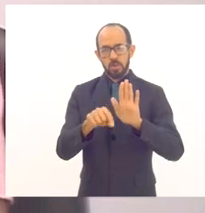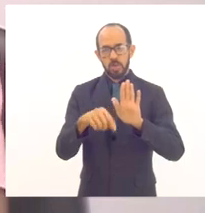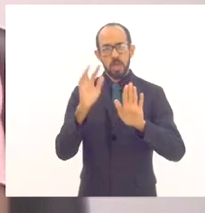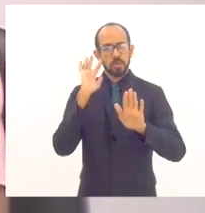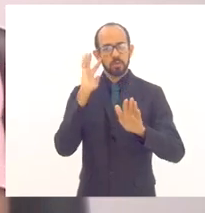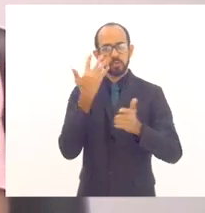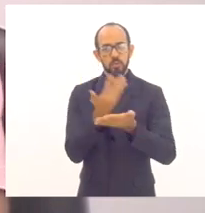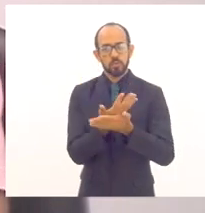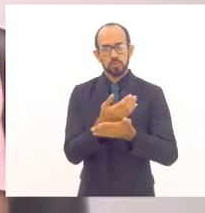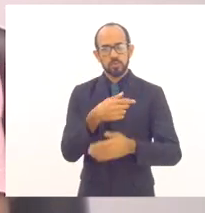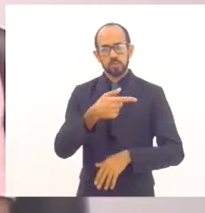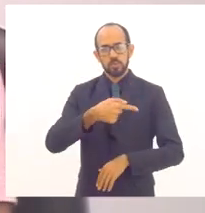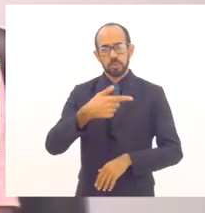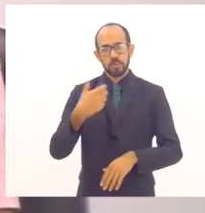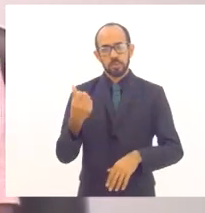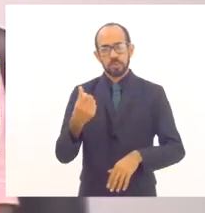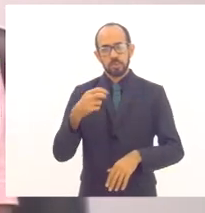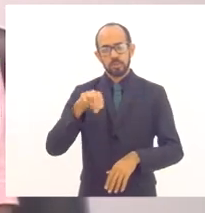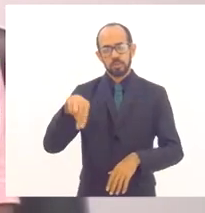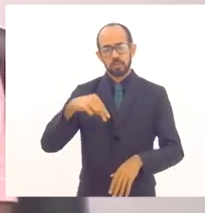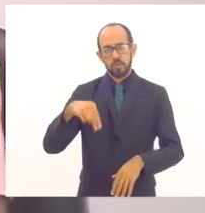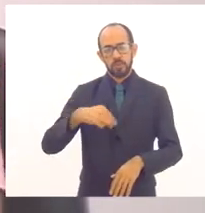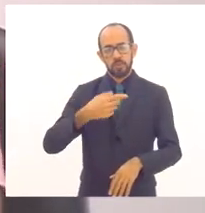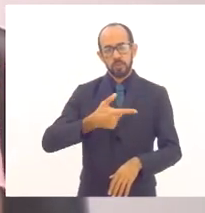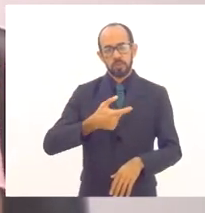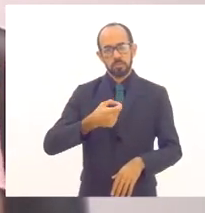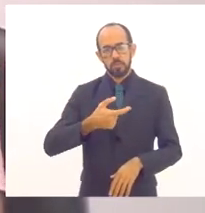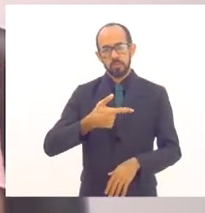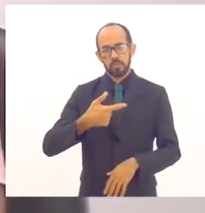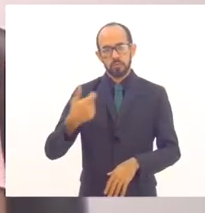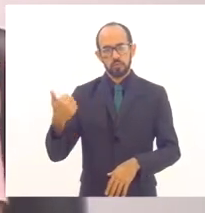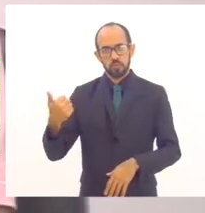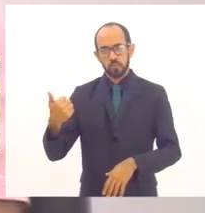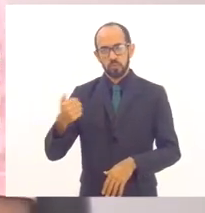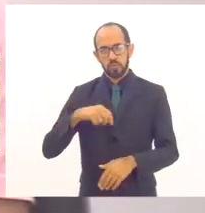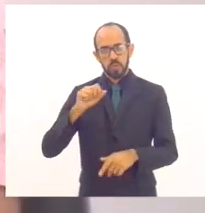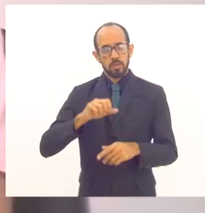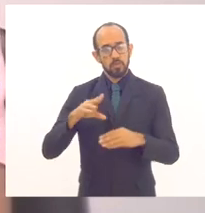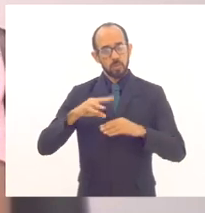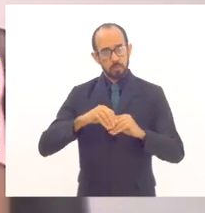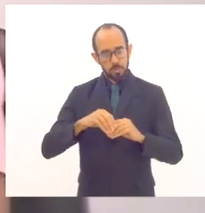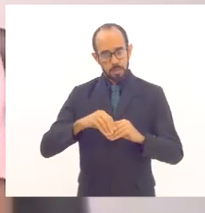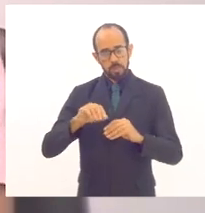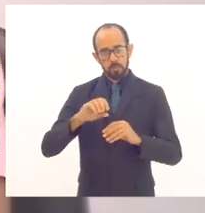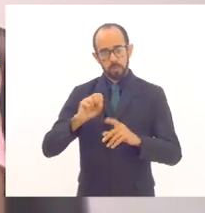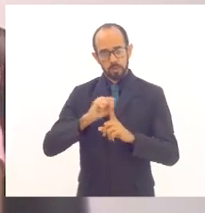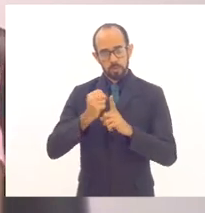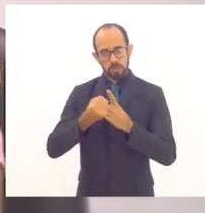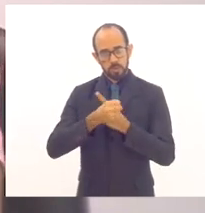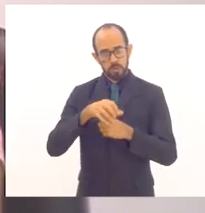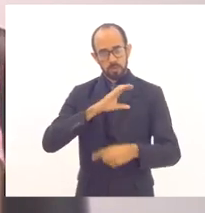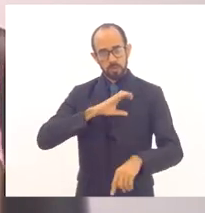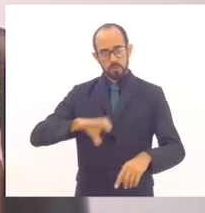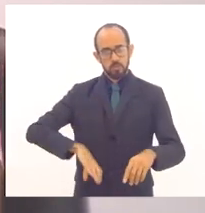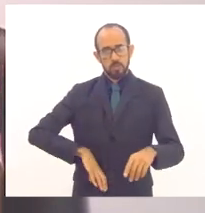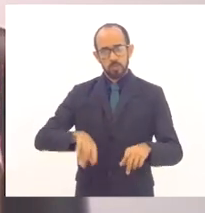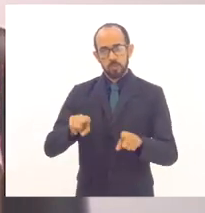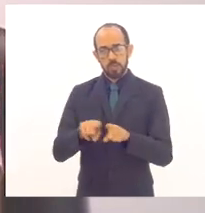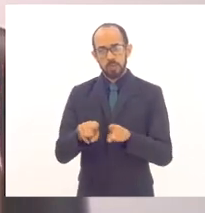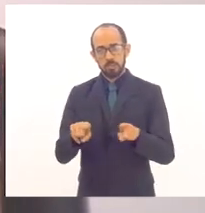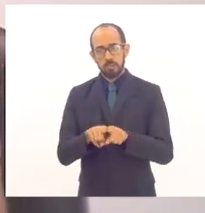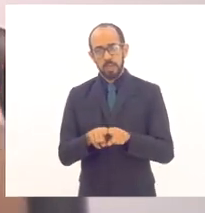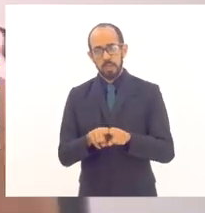passado, aprovada em novembro de 2021, que teve a colaboração da sociedade civil e